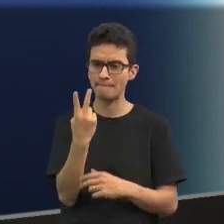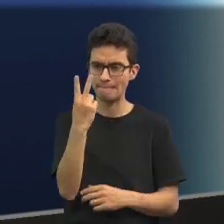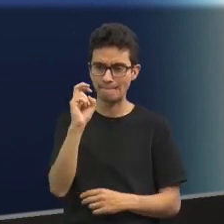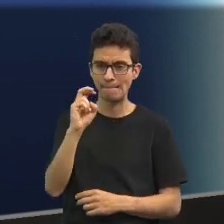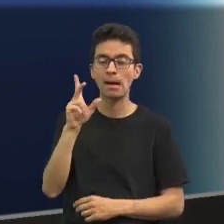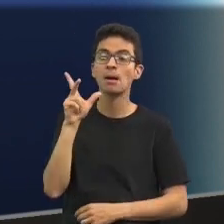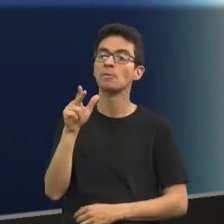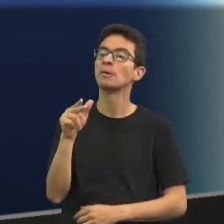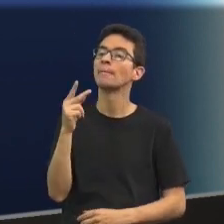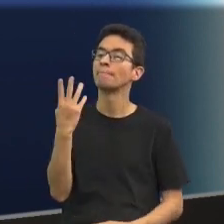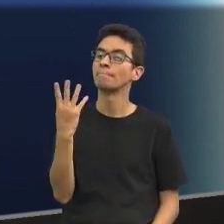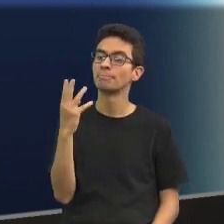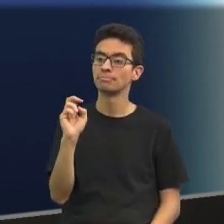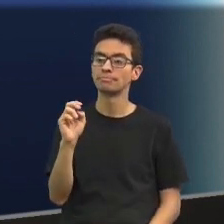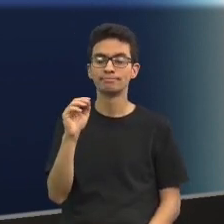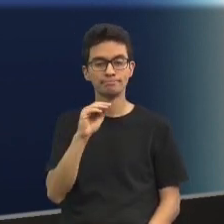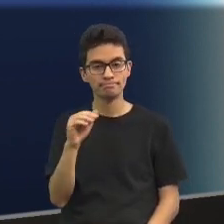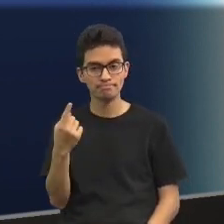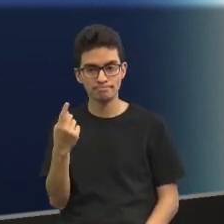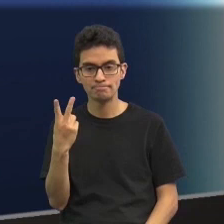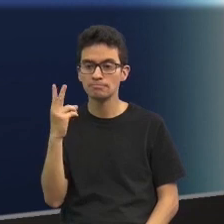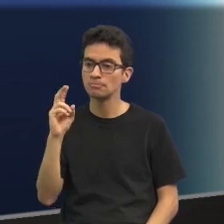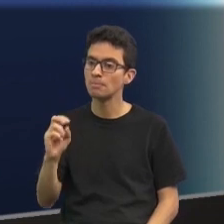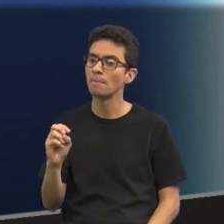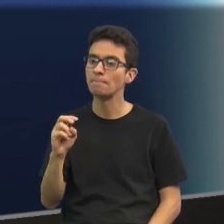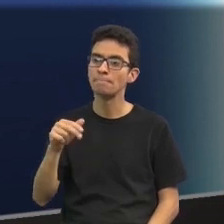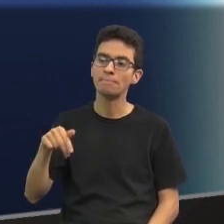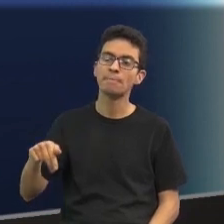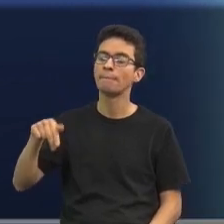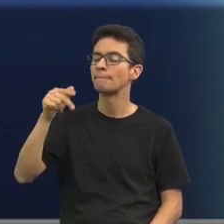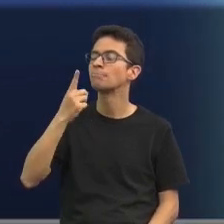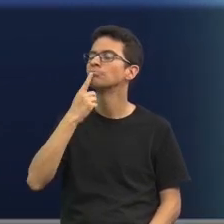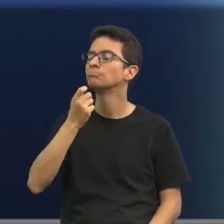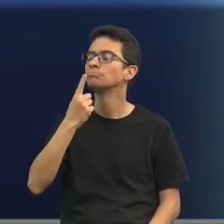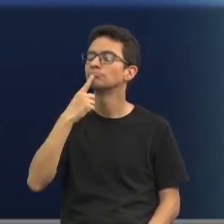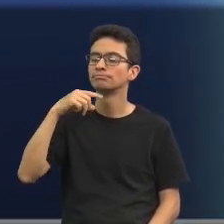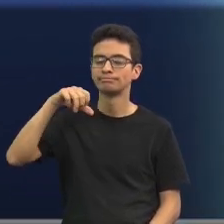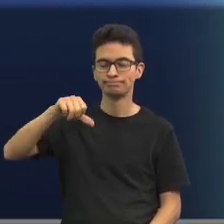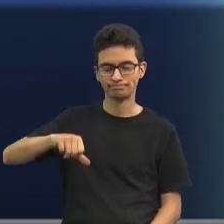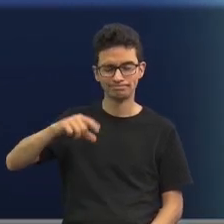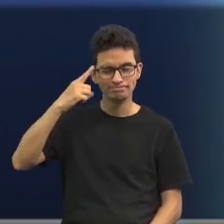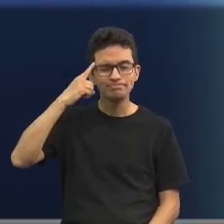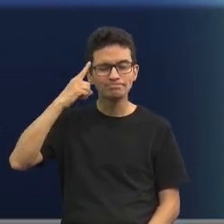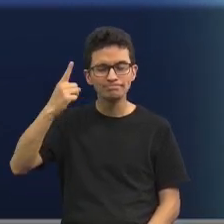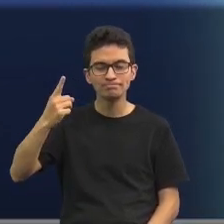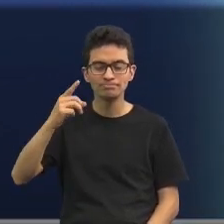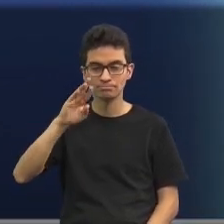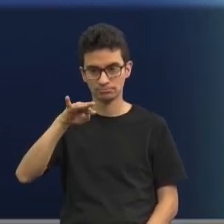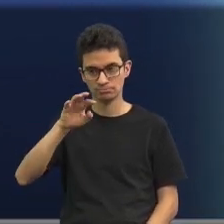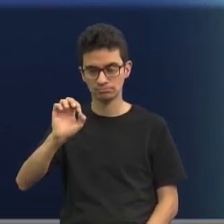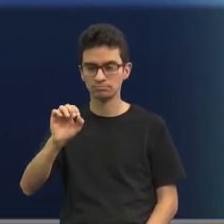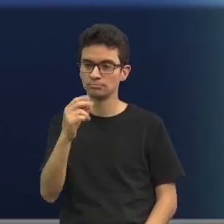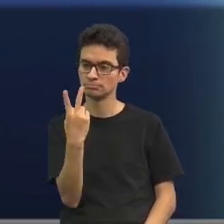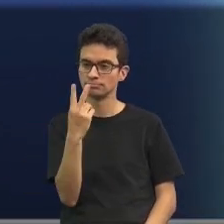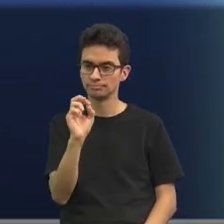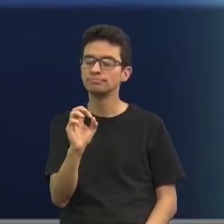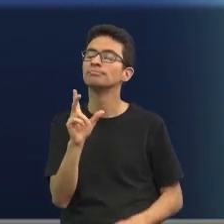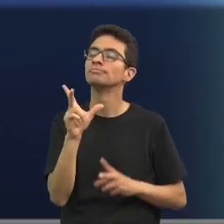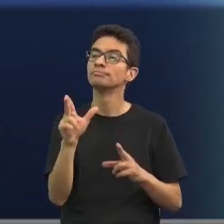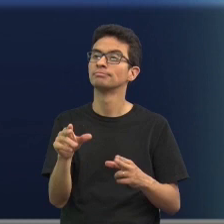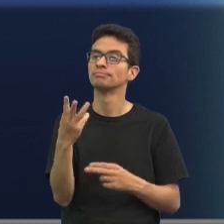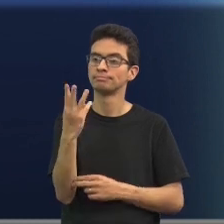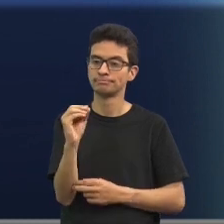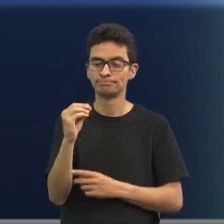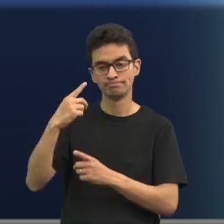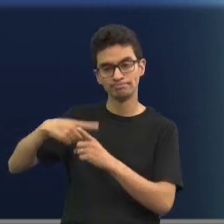sobre 125 norte nove vermelhos 9 bonequinhos em cor vermelha ou é sobre 25 é igual a